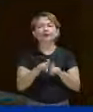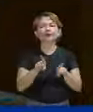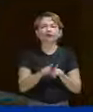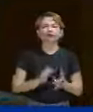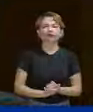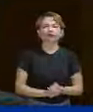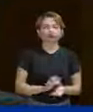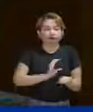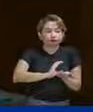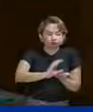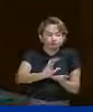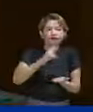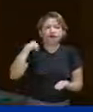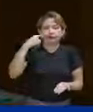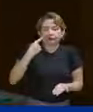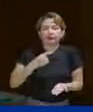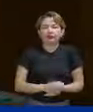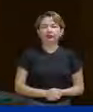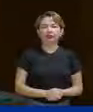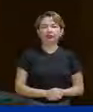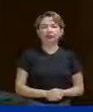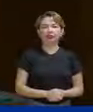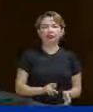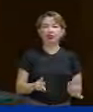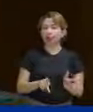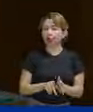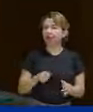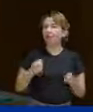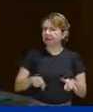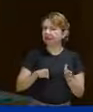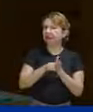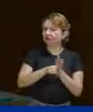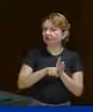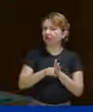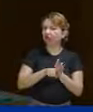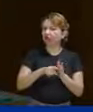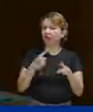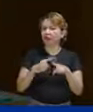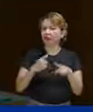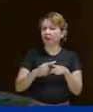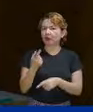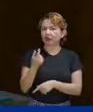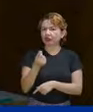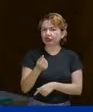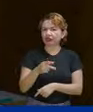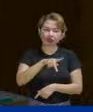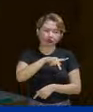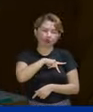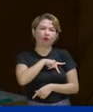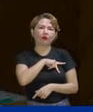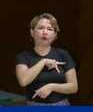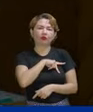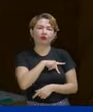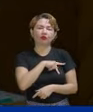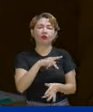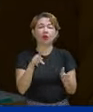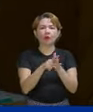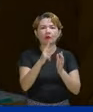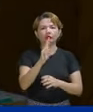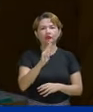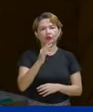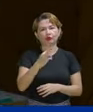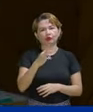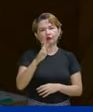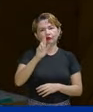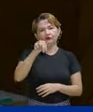estejam sujeitos à limitação, essa liberdade deve ser mitigada quando envolver recursos públicos do fundo partidário